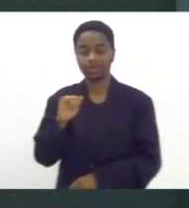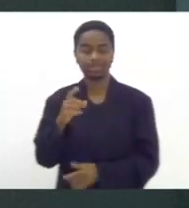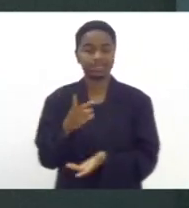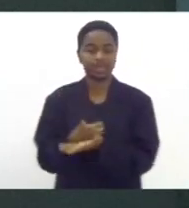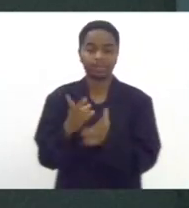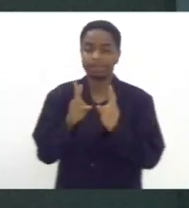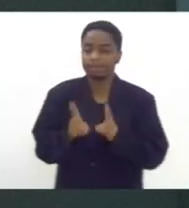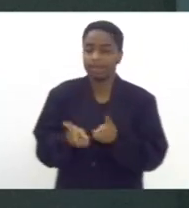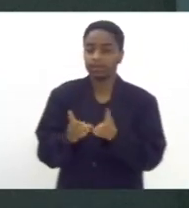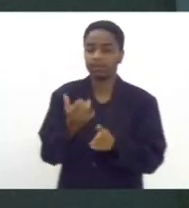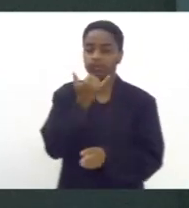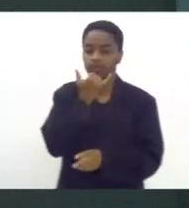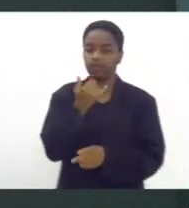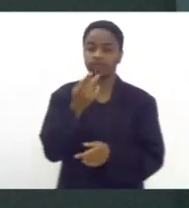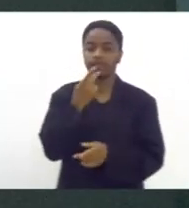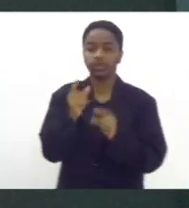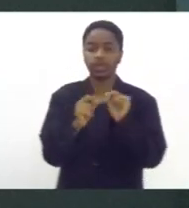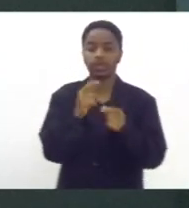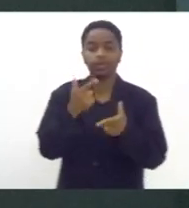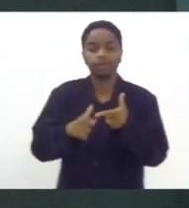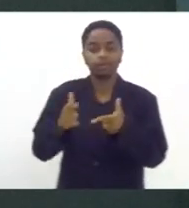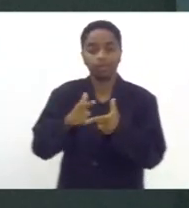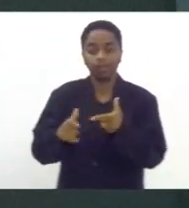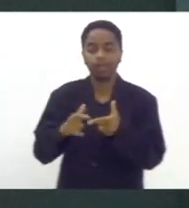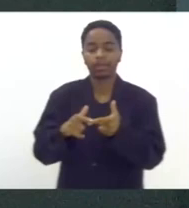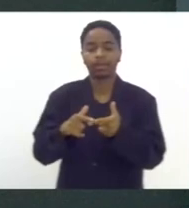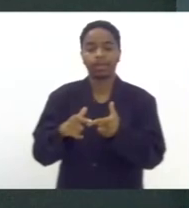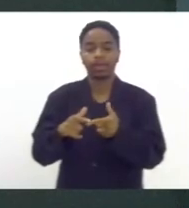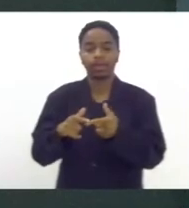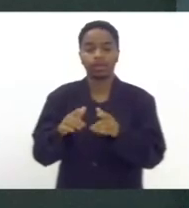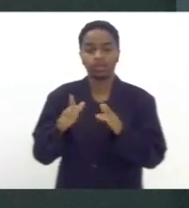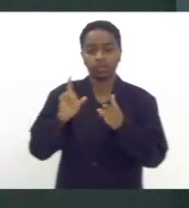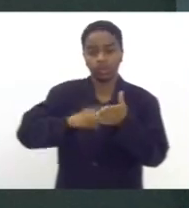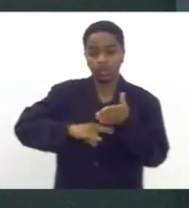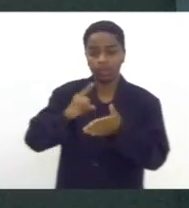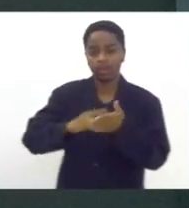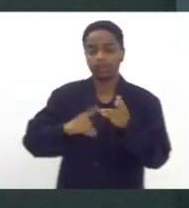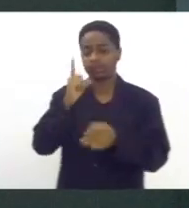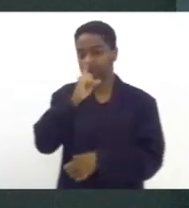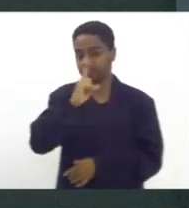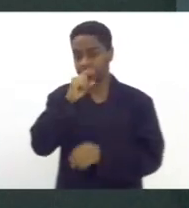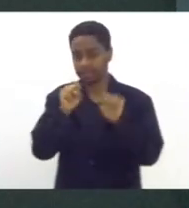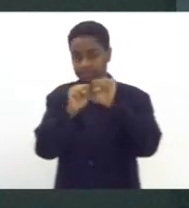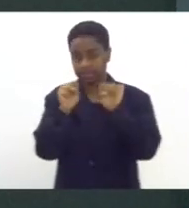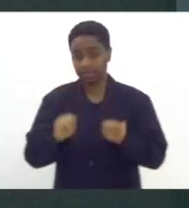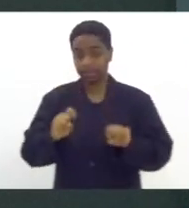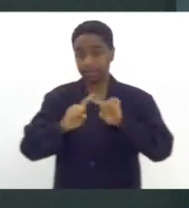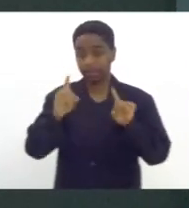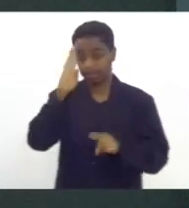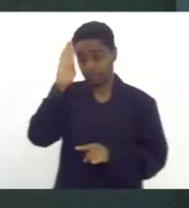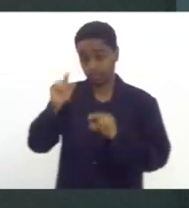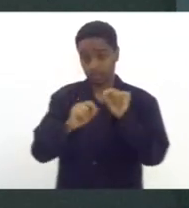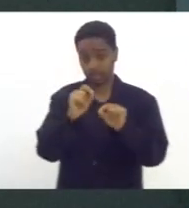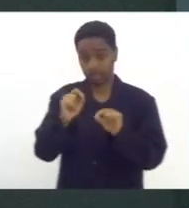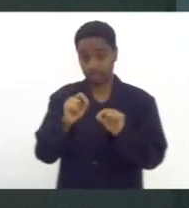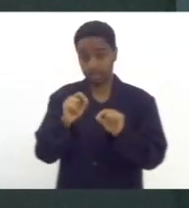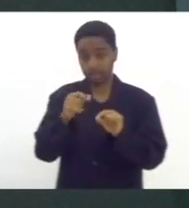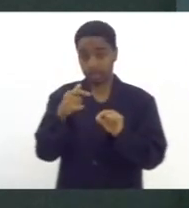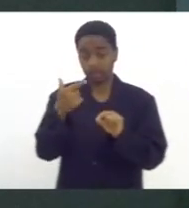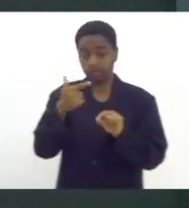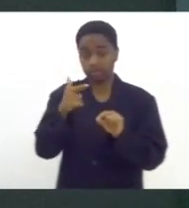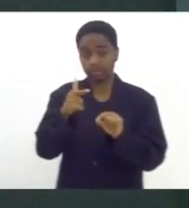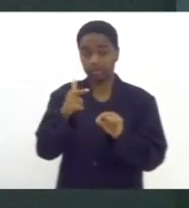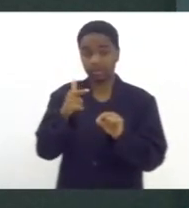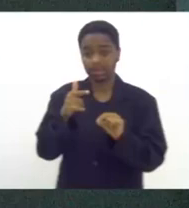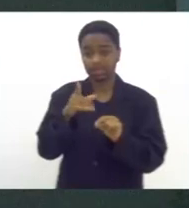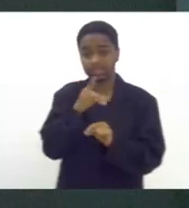mesmas problemas de malote inconsistências de sistema mas o que é mais duro de escutar não há previsão de pagamento